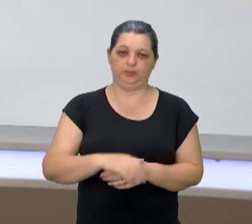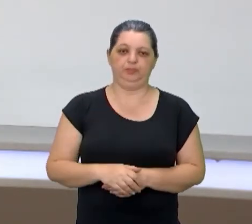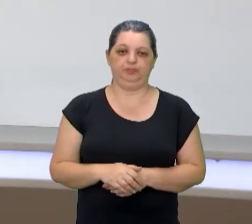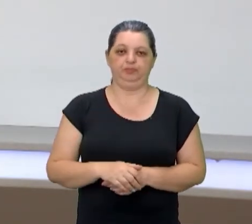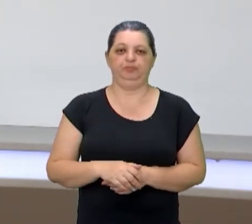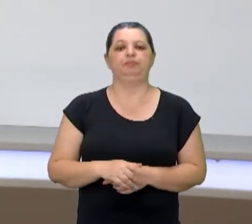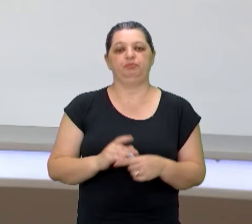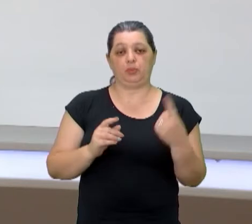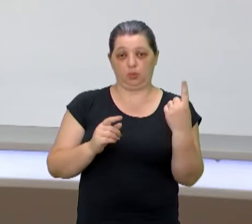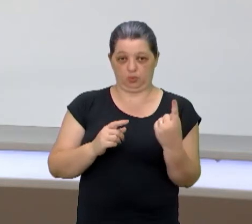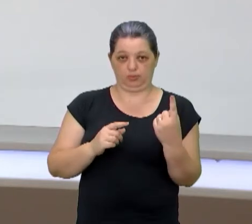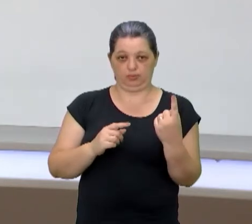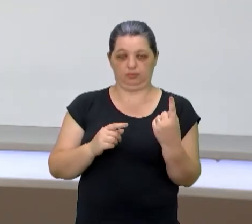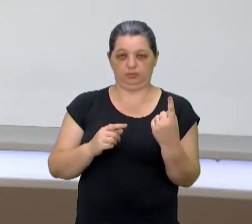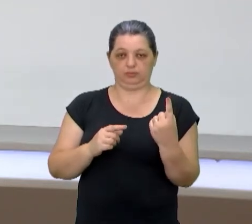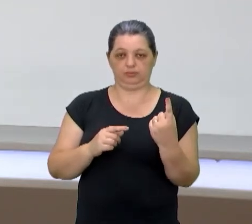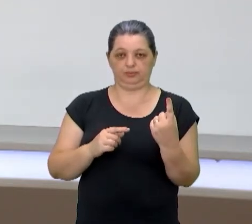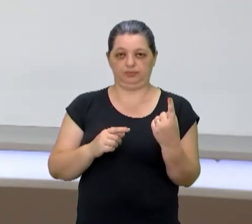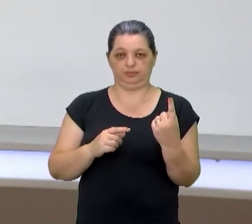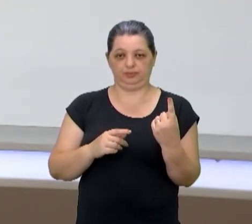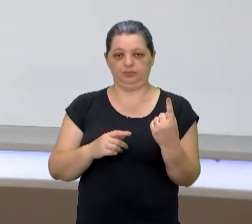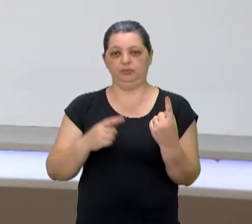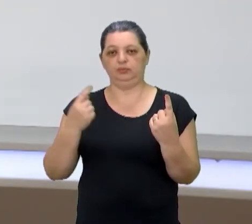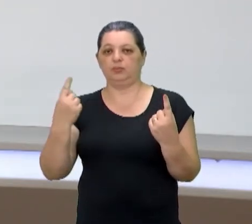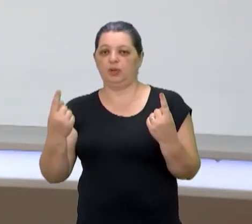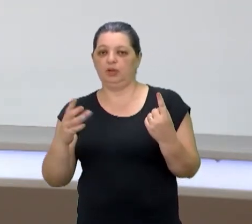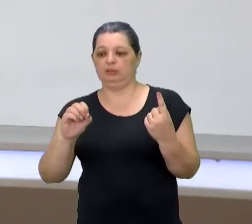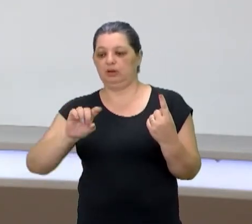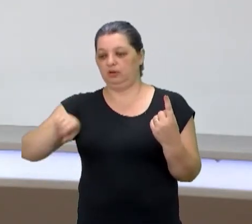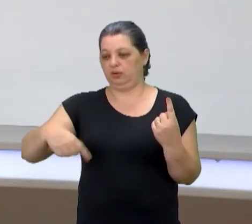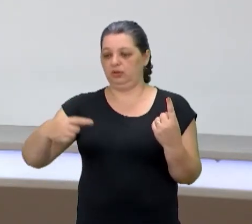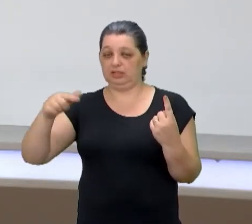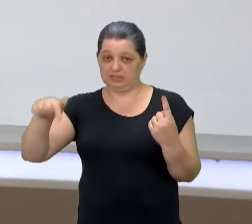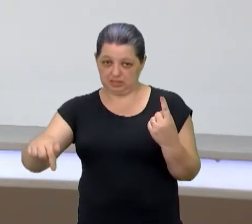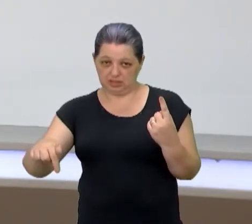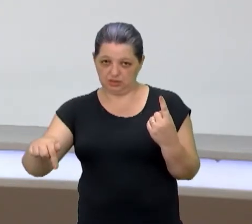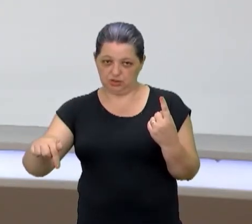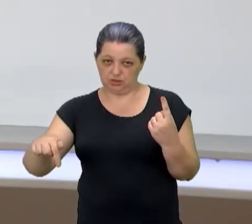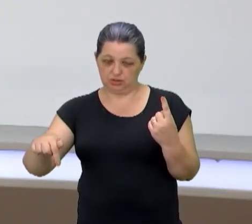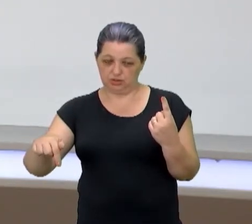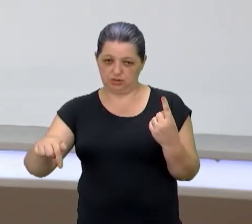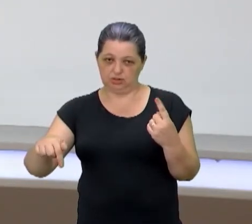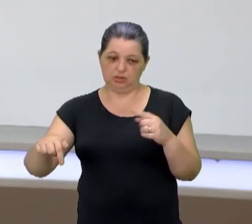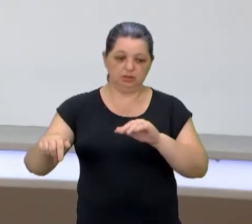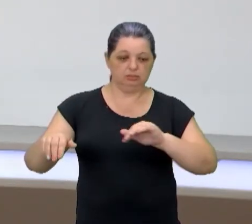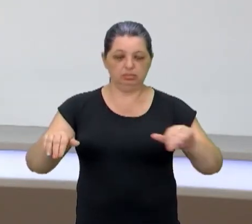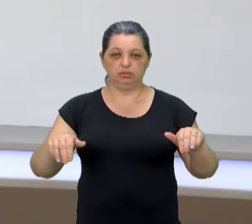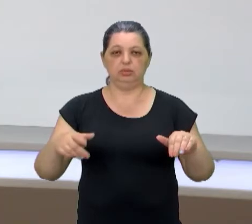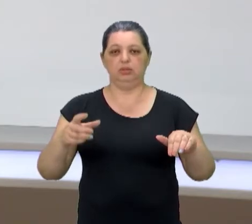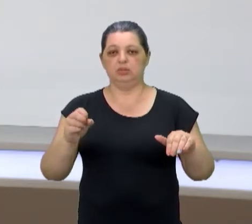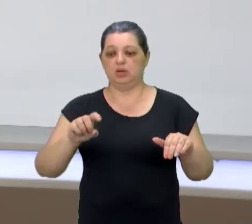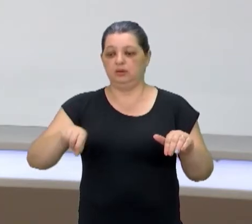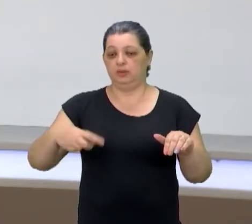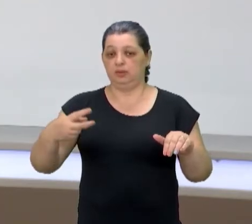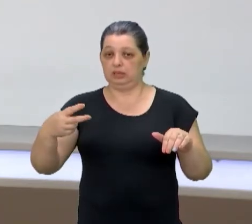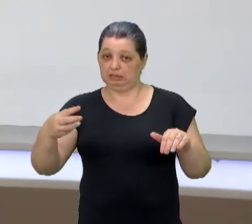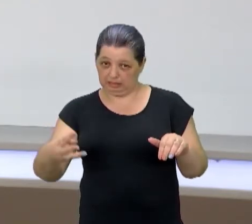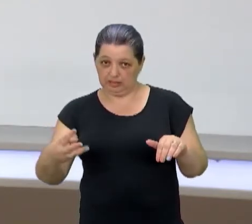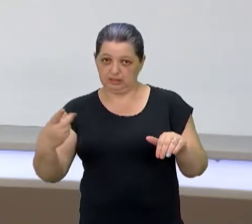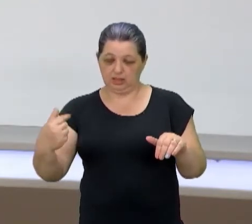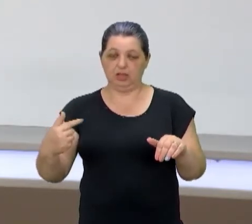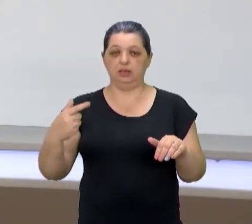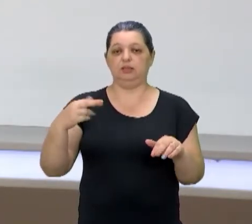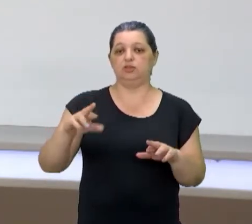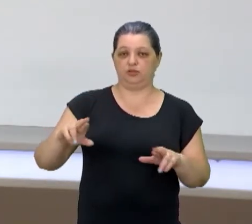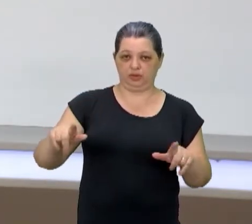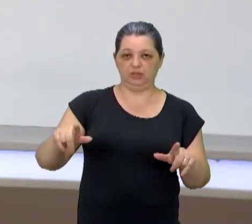O flúor tem 1. O frâncio tem 0,7. Eu tiro 1 de 0,7 e dá 0,3. Essa diferença ela